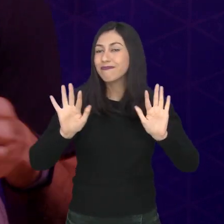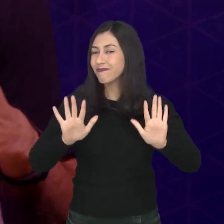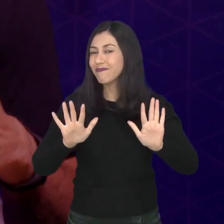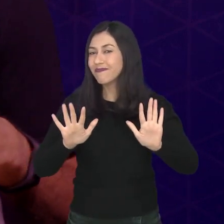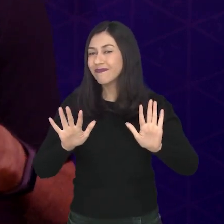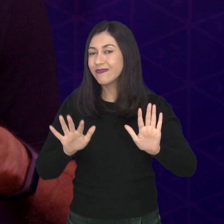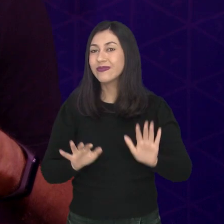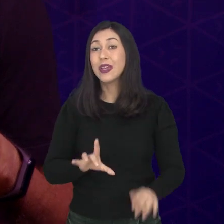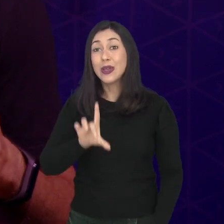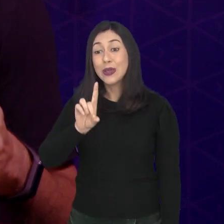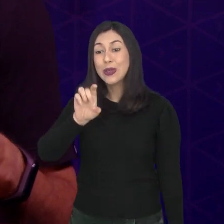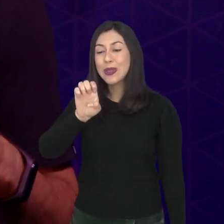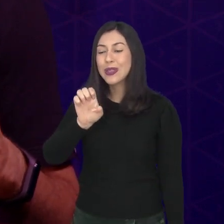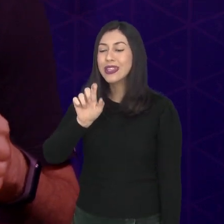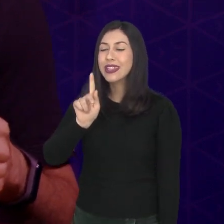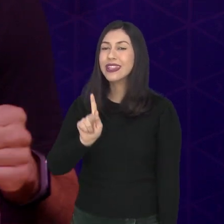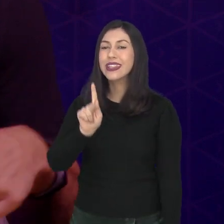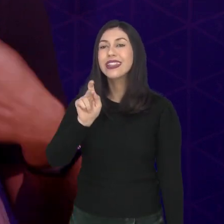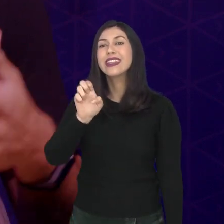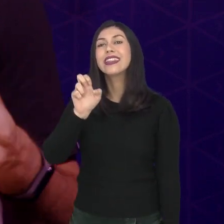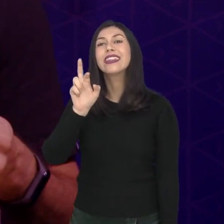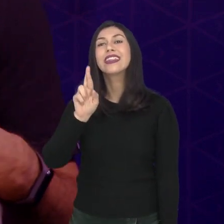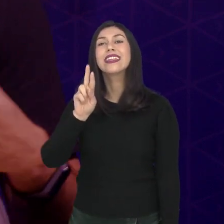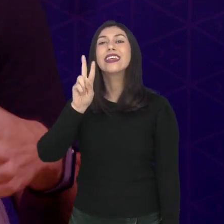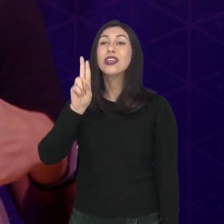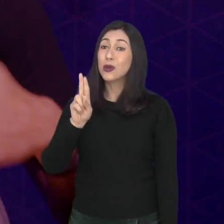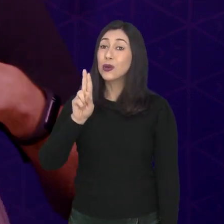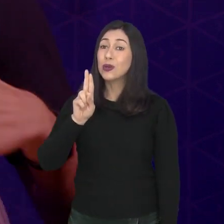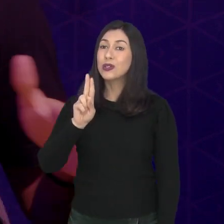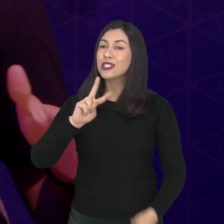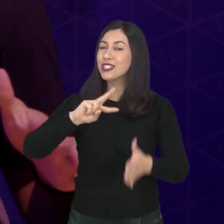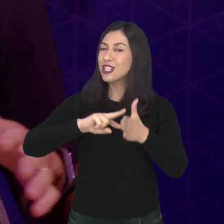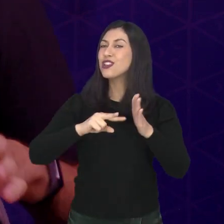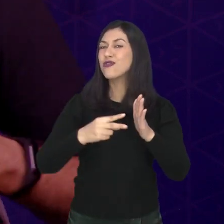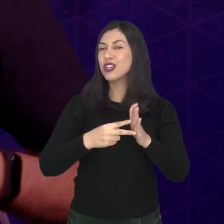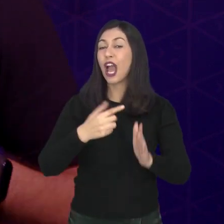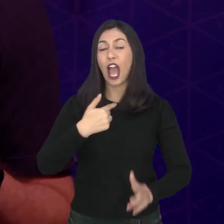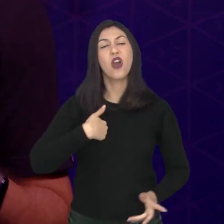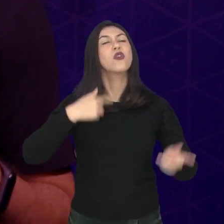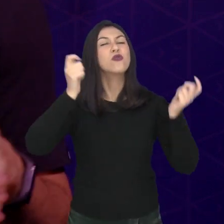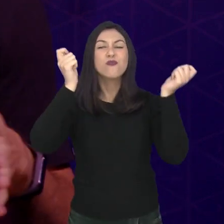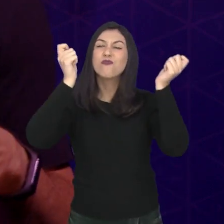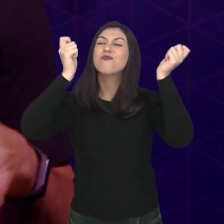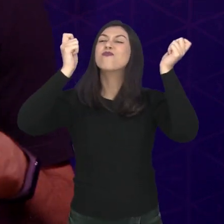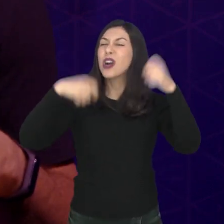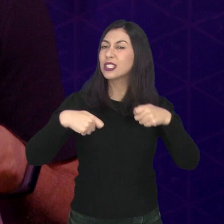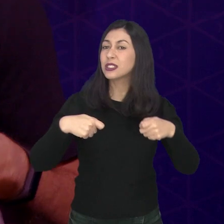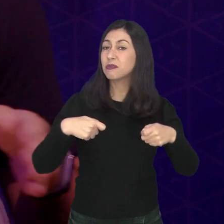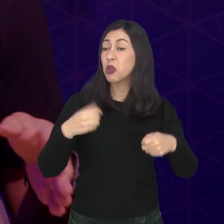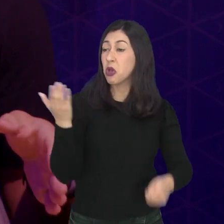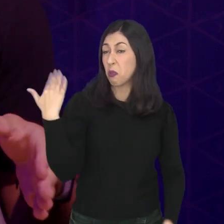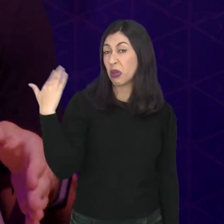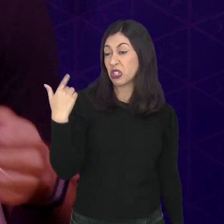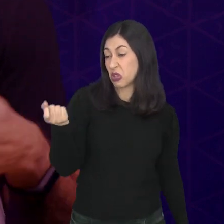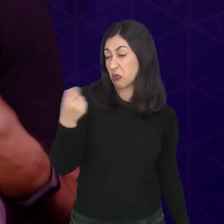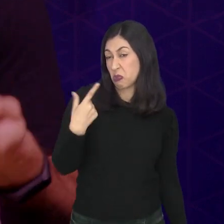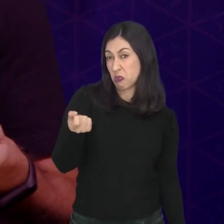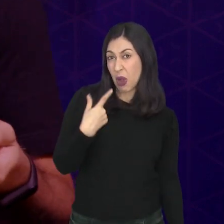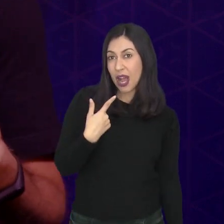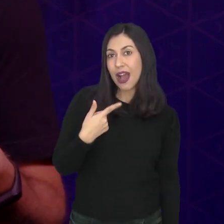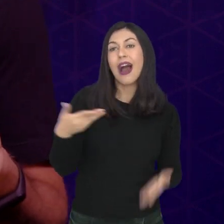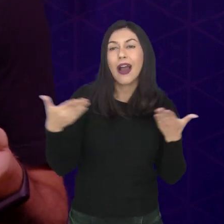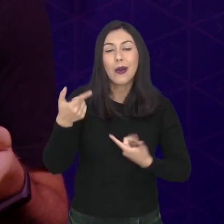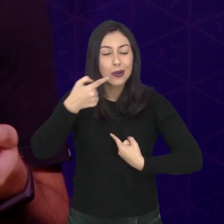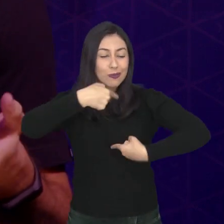palavra Dekiru significaria isso, e ele assume, tipo, não, meu nome de herói vai ser Deku, era depreciativo, mas